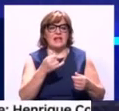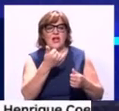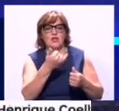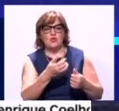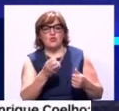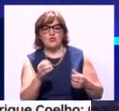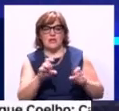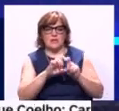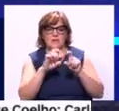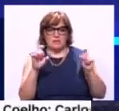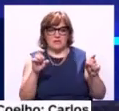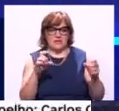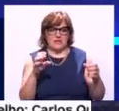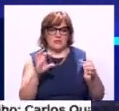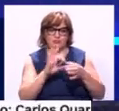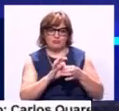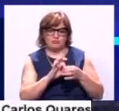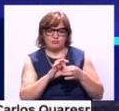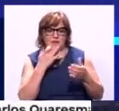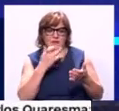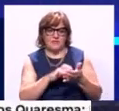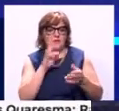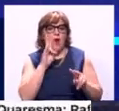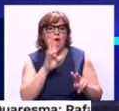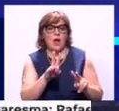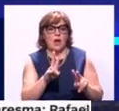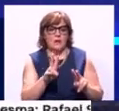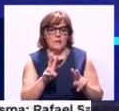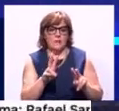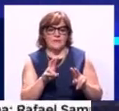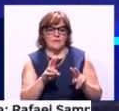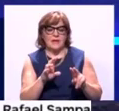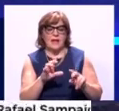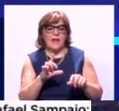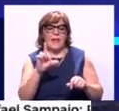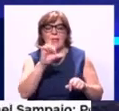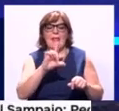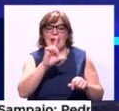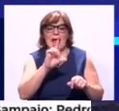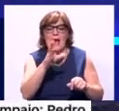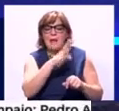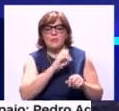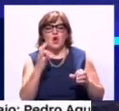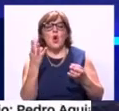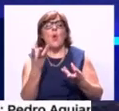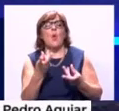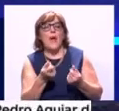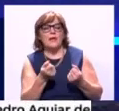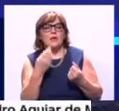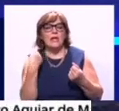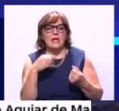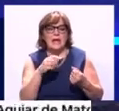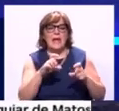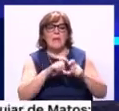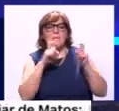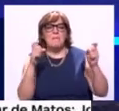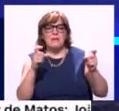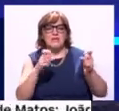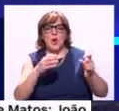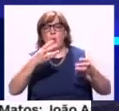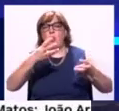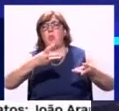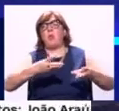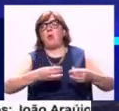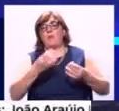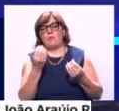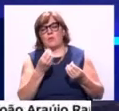200 empresas associadas. Veja. A Liga dos Campeões, quantos sponsors temos na Liga dos Campeões? Centenas e centenas.